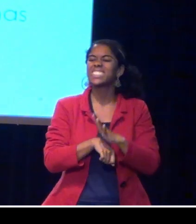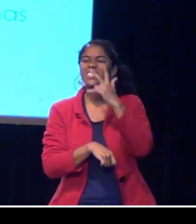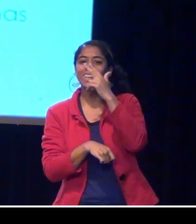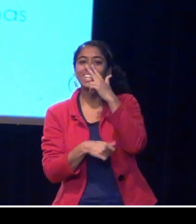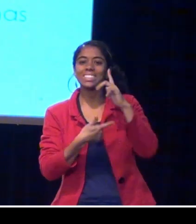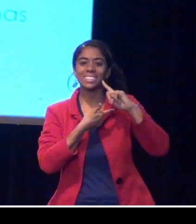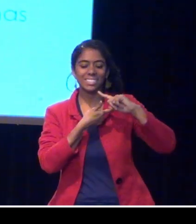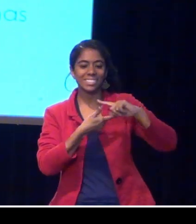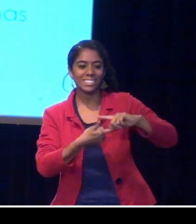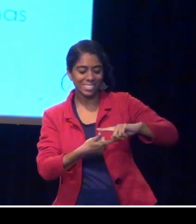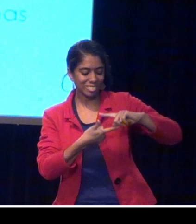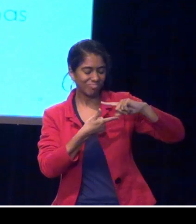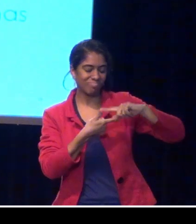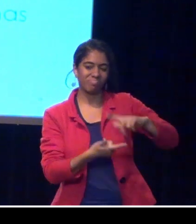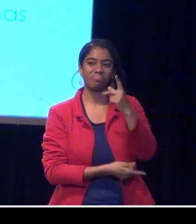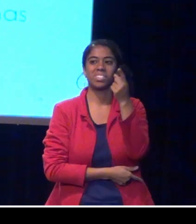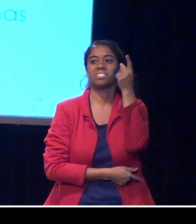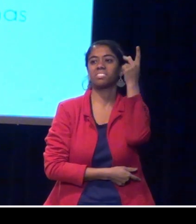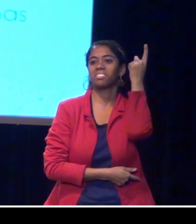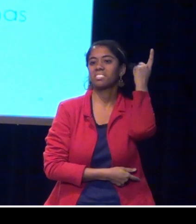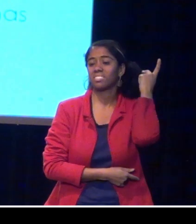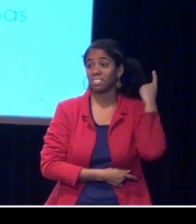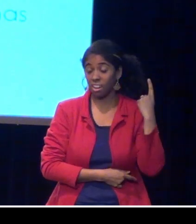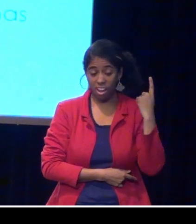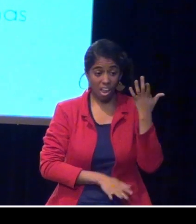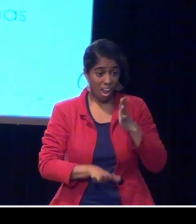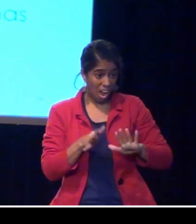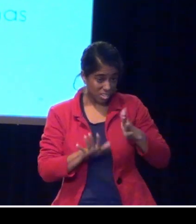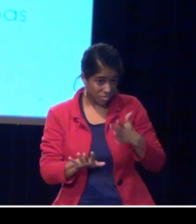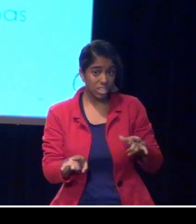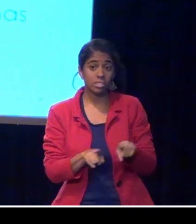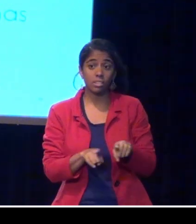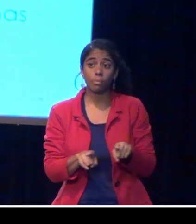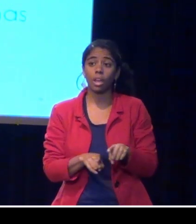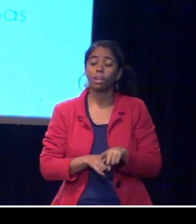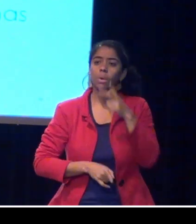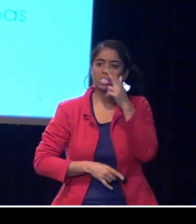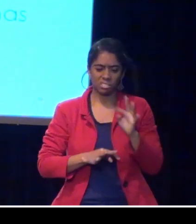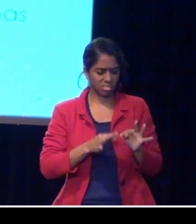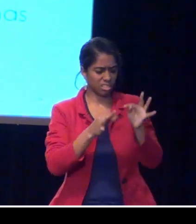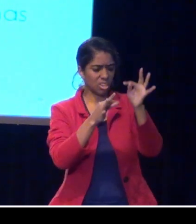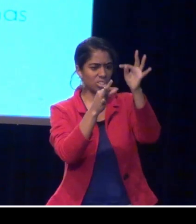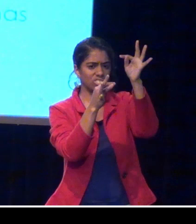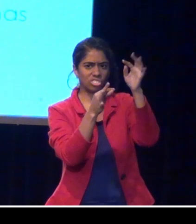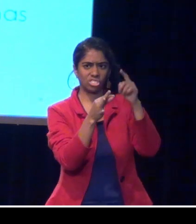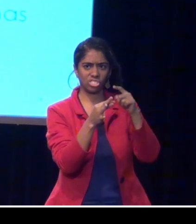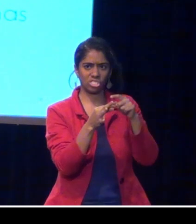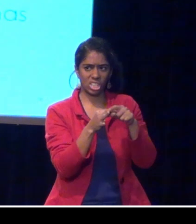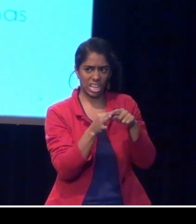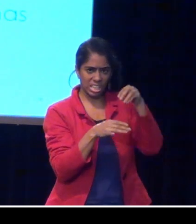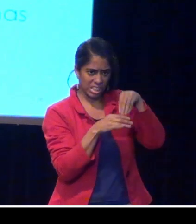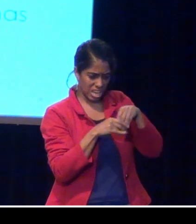tradicional, retrógrada, né? Algumas vezes a gente nega a tecnologia digital na nossa